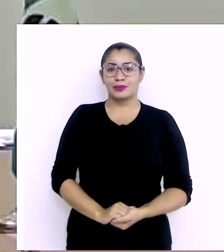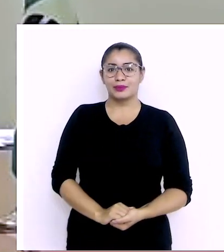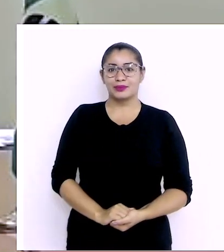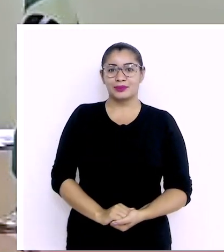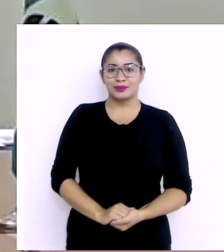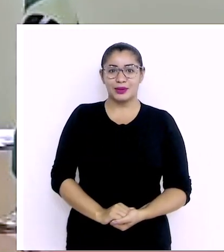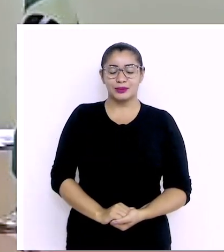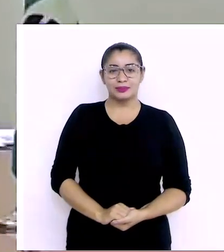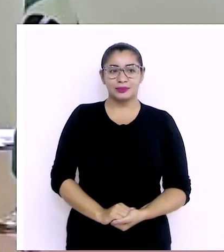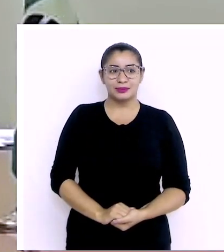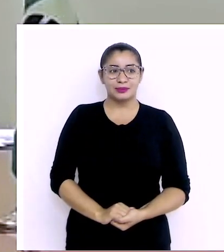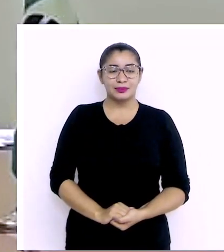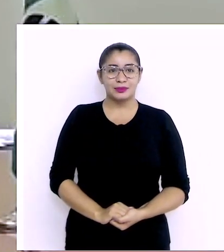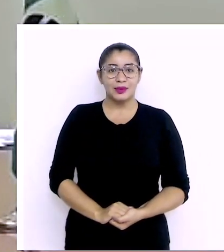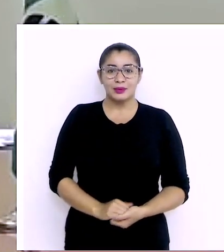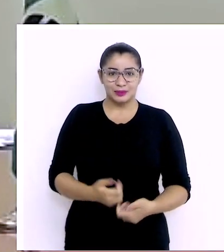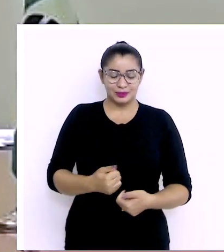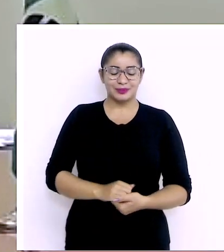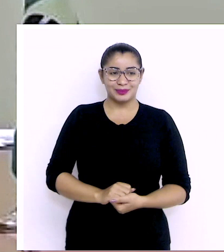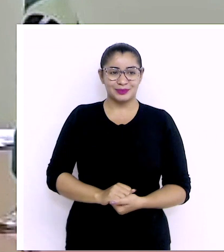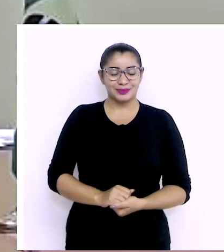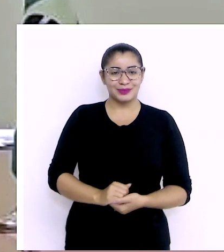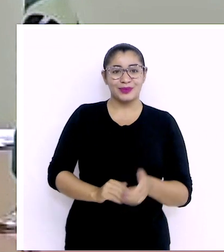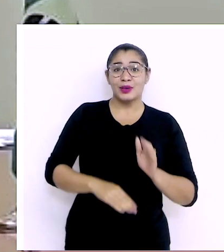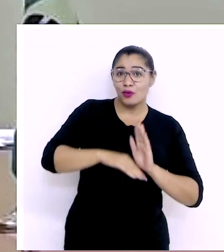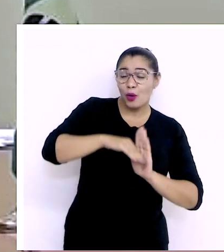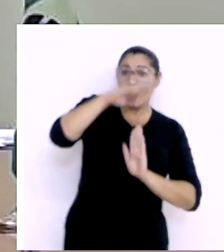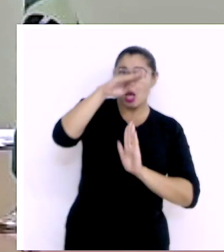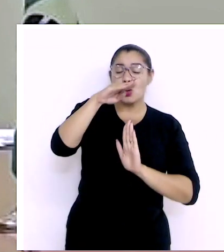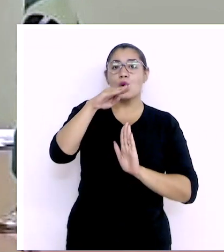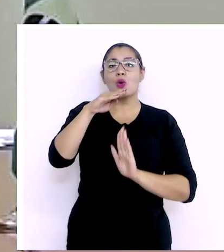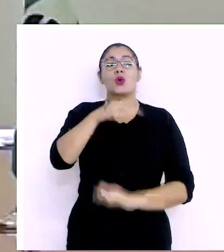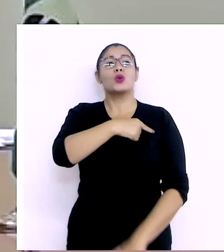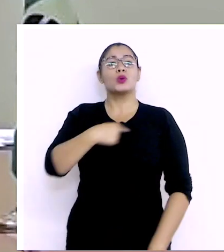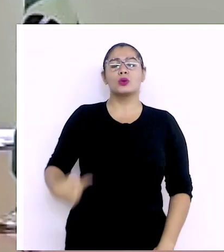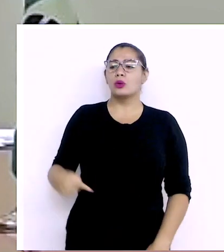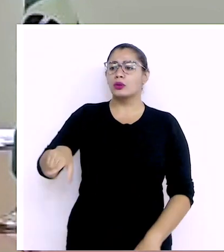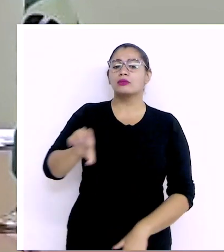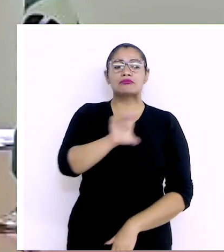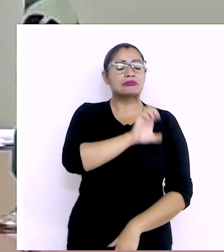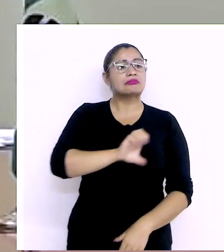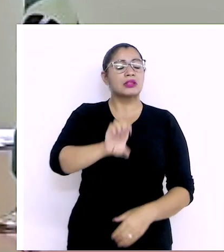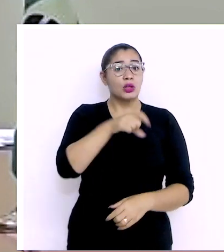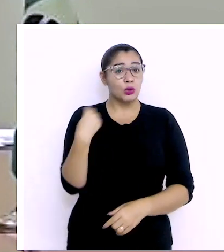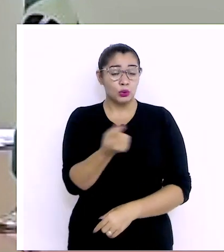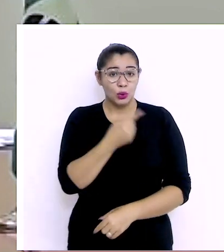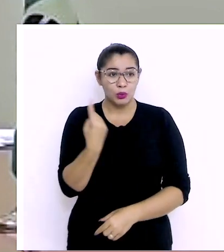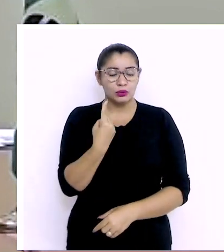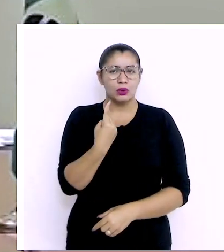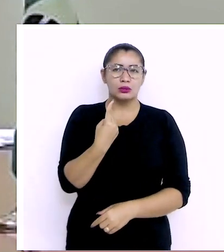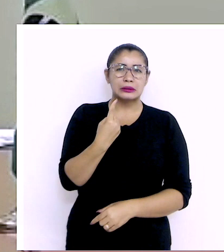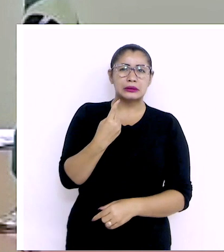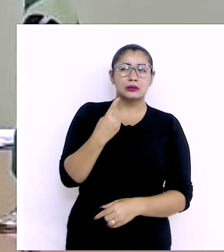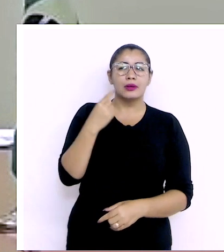últimos 7, 8 anos foi maior vindo da China do que de outros destinos. E nós estimamos